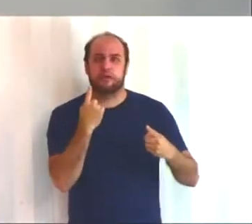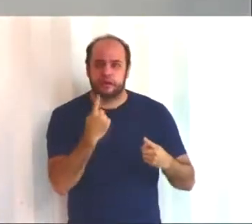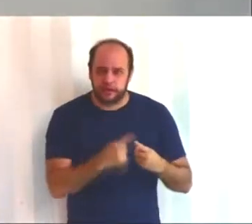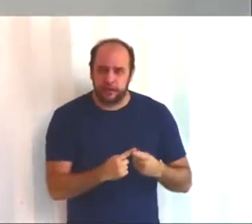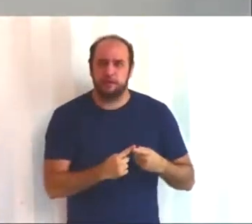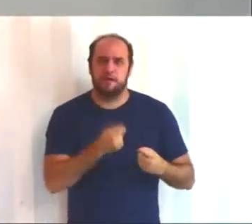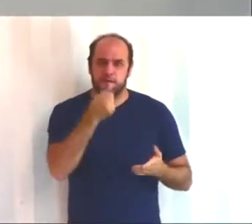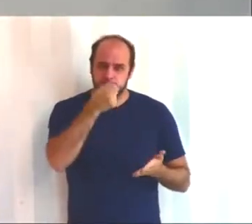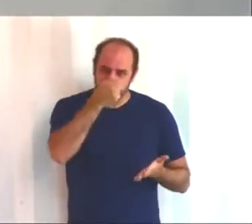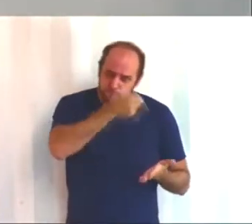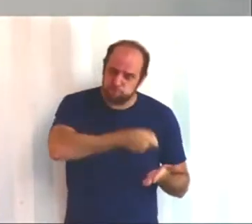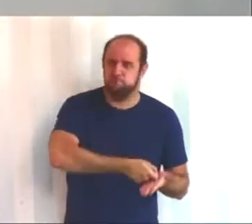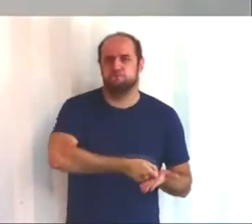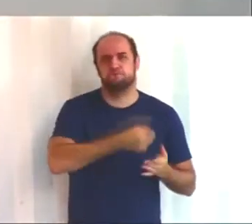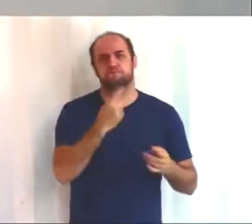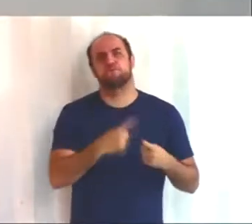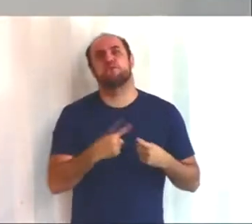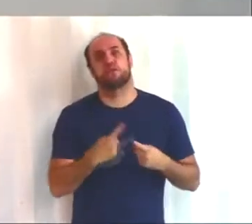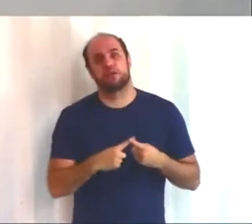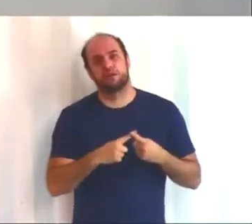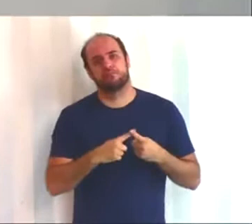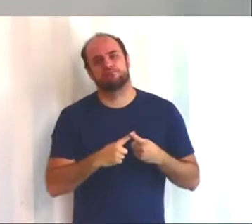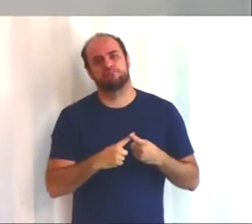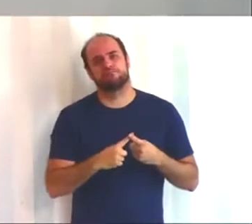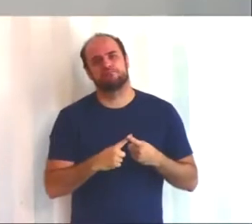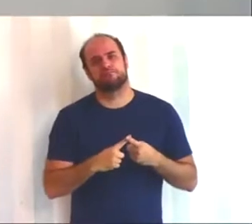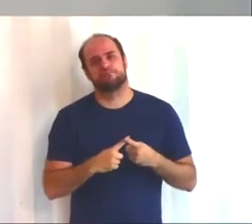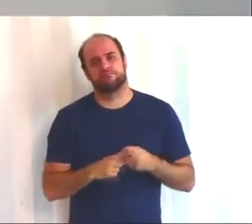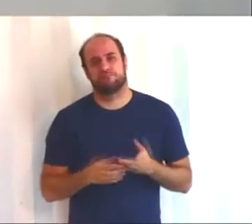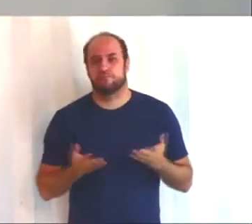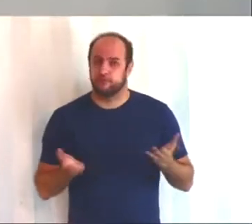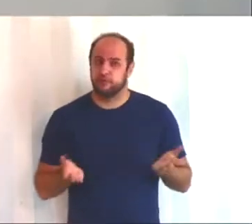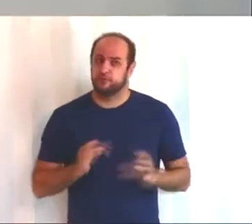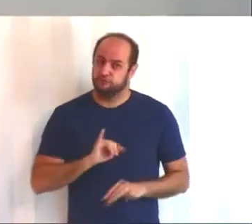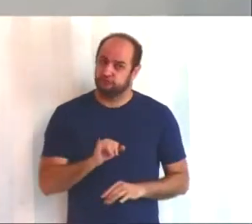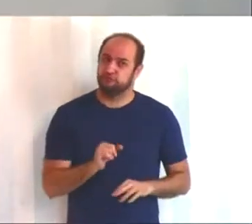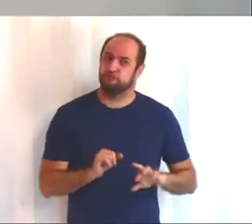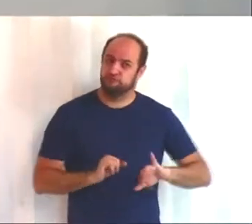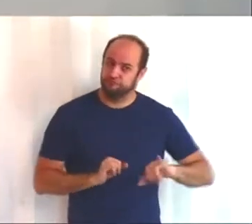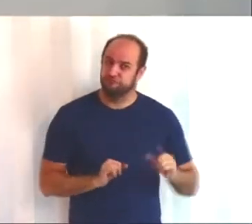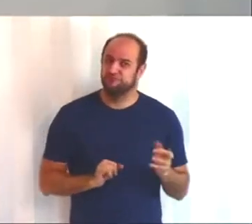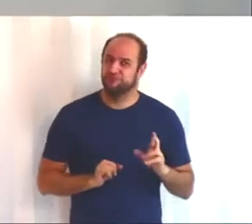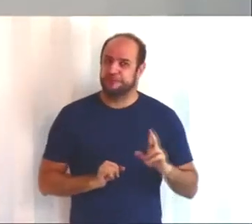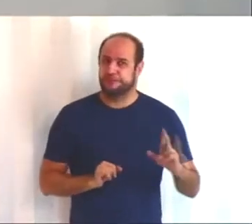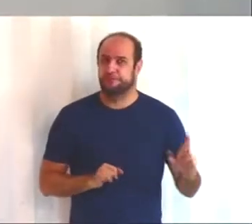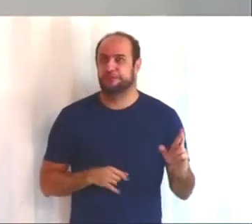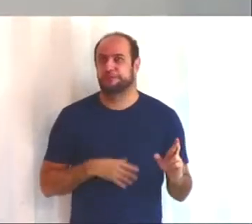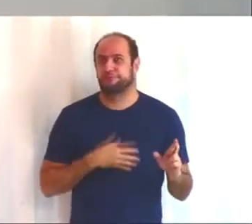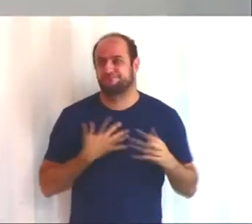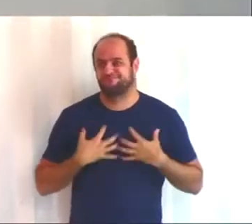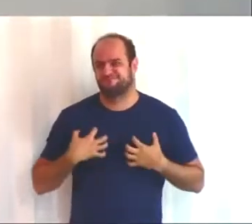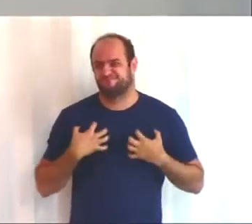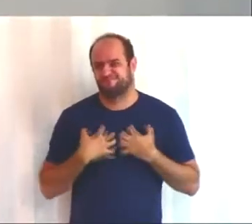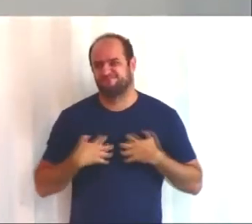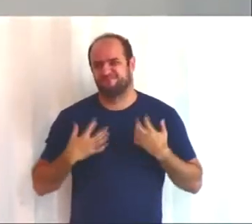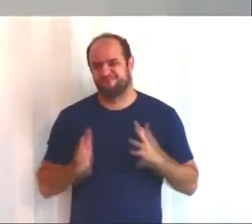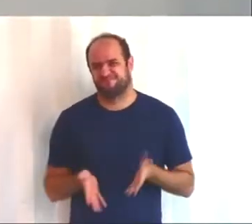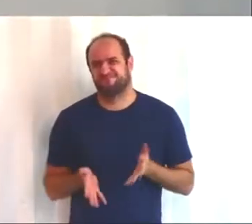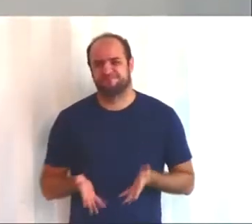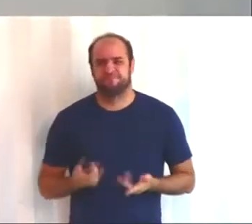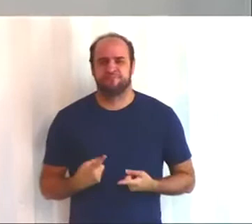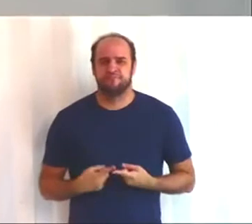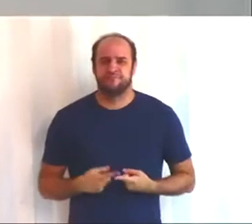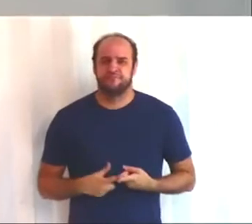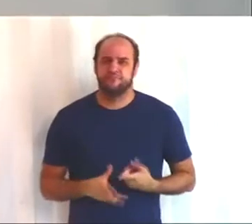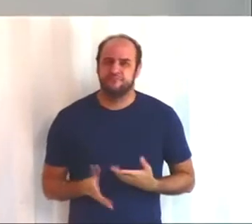está executando aquela profecia, e a essa altura Jeremias está desolado. Imagino eu tentando